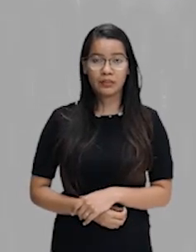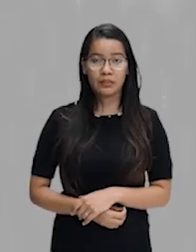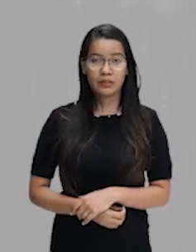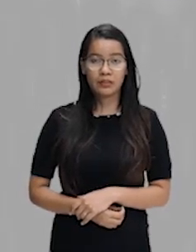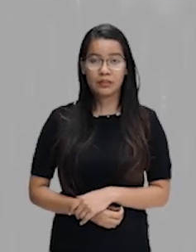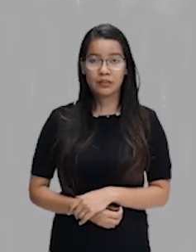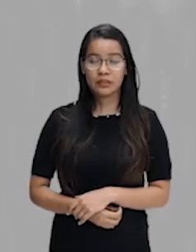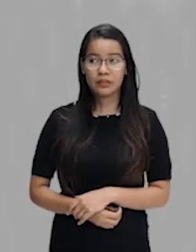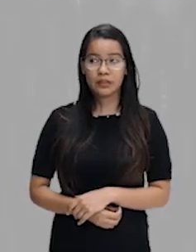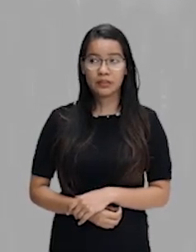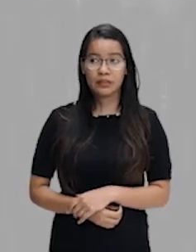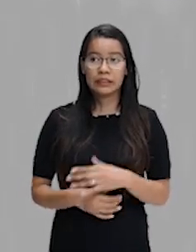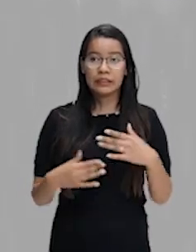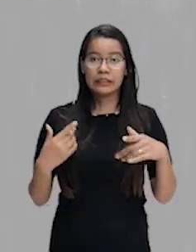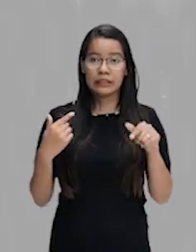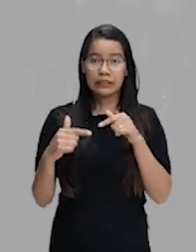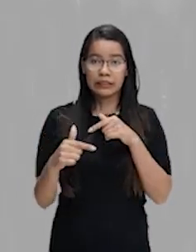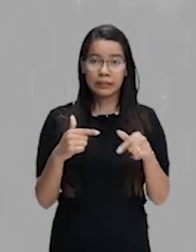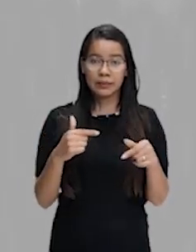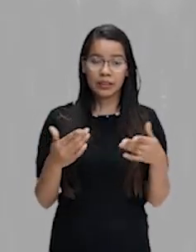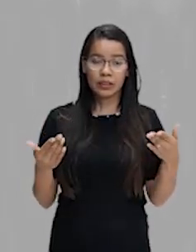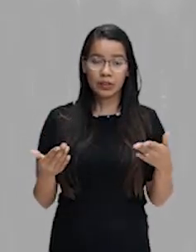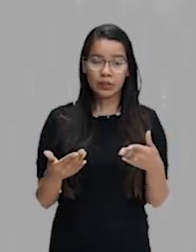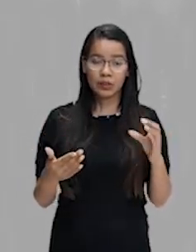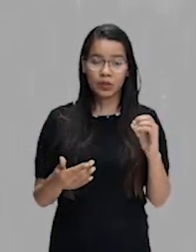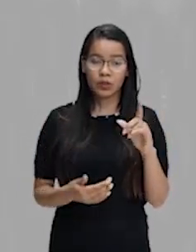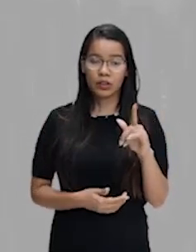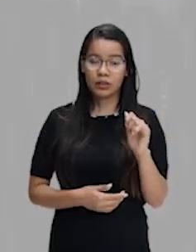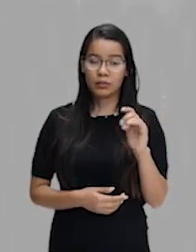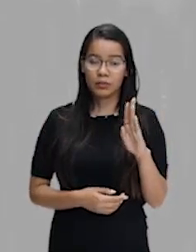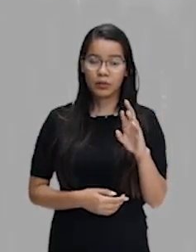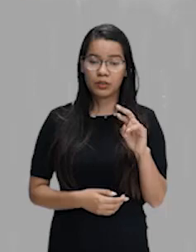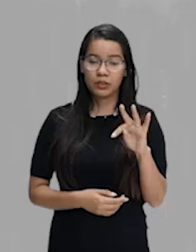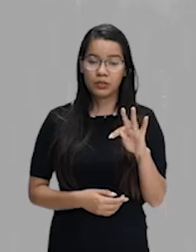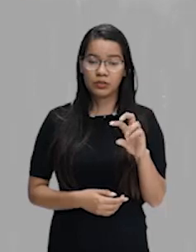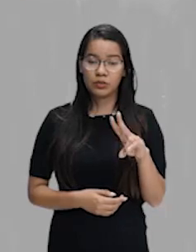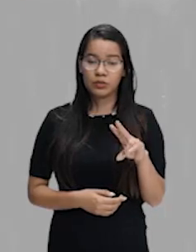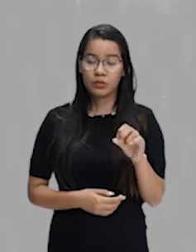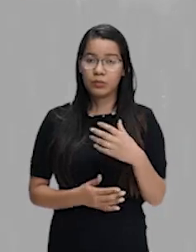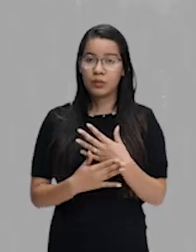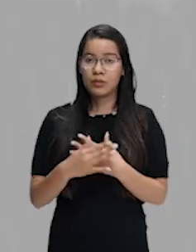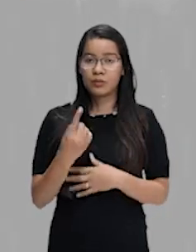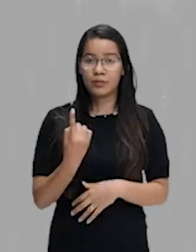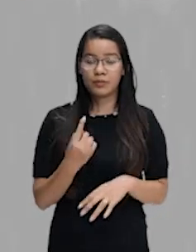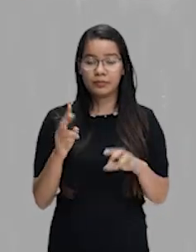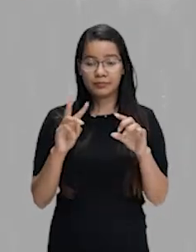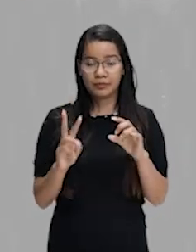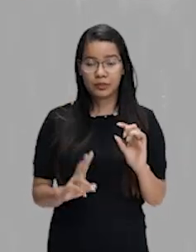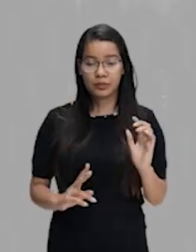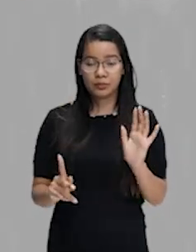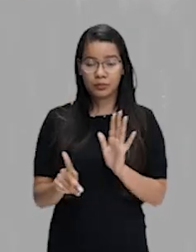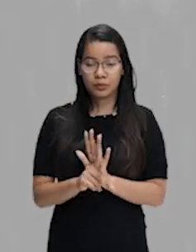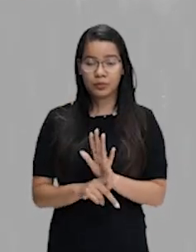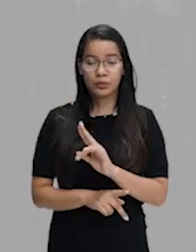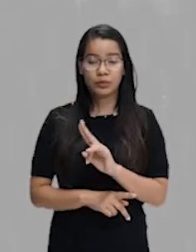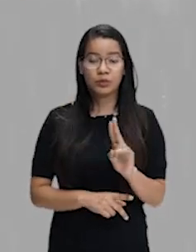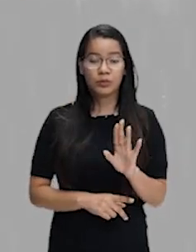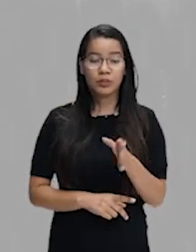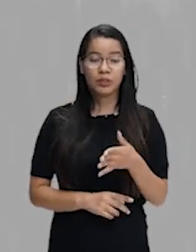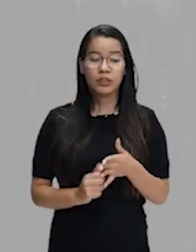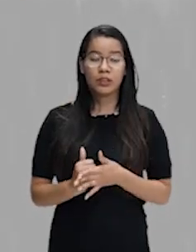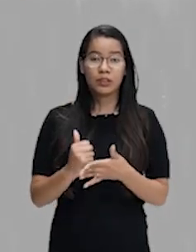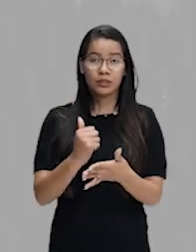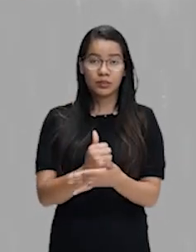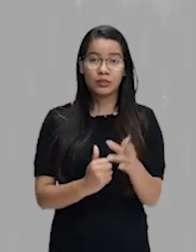aula. Trabalho colaborativo. Mais uma vez, o próprio nome já te ajuda. Muitas